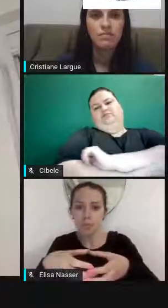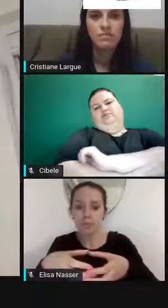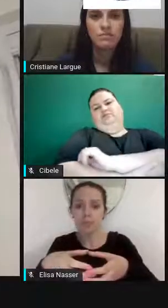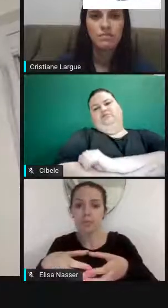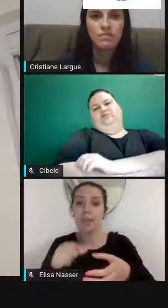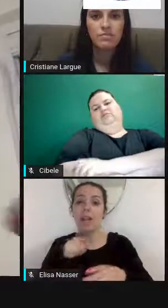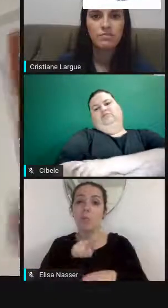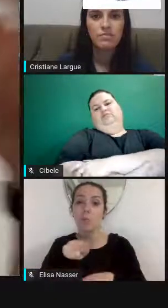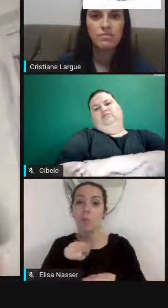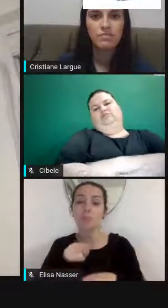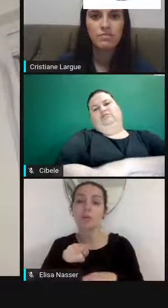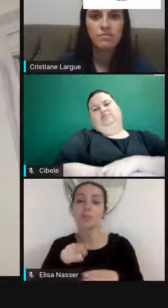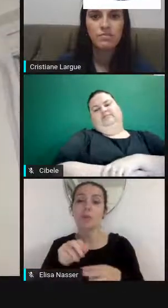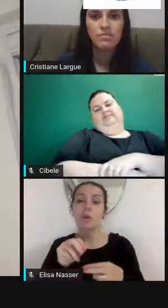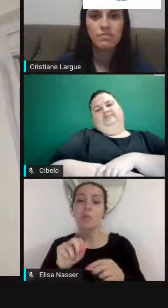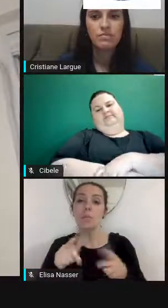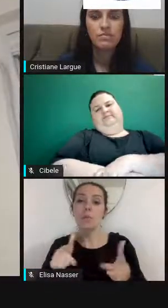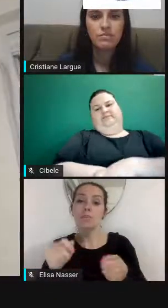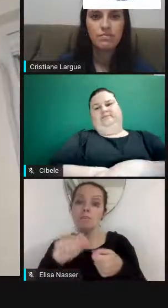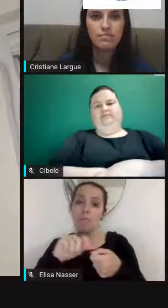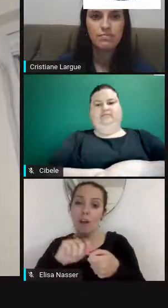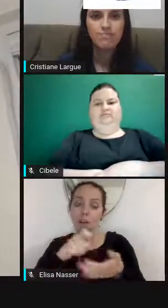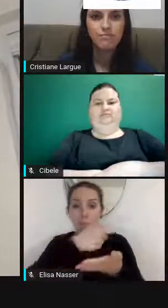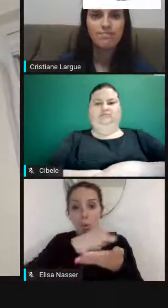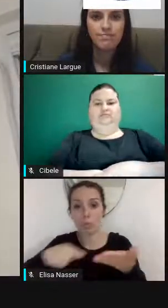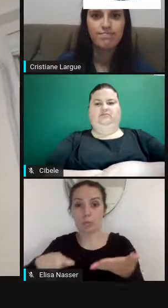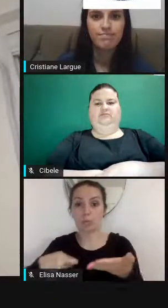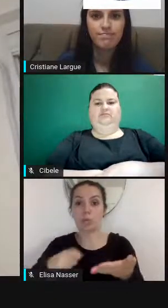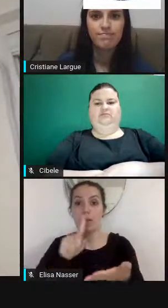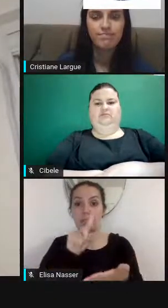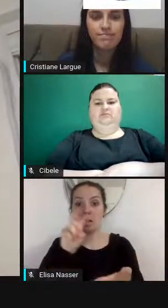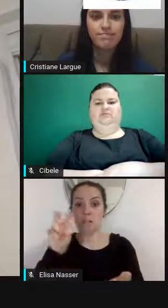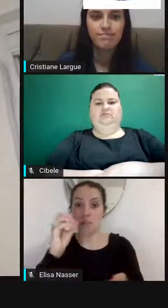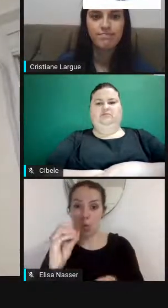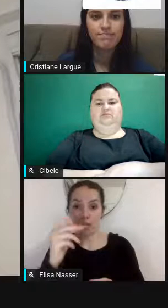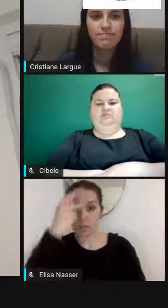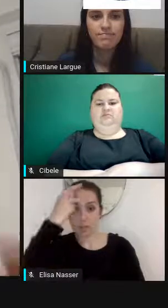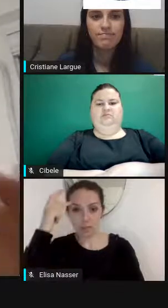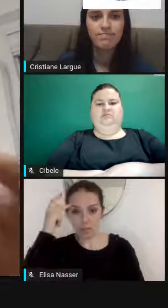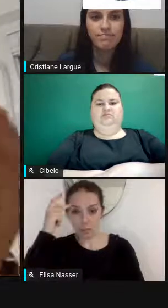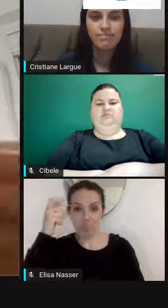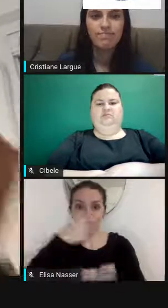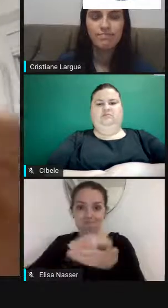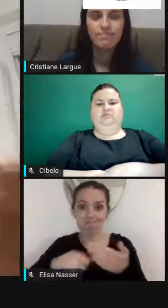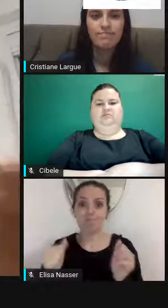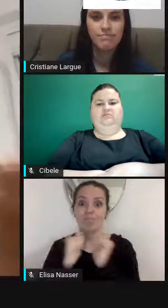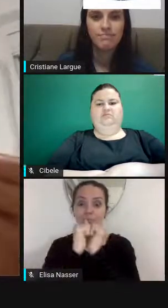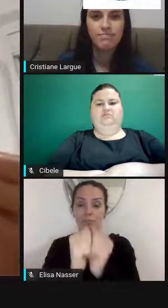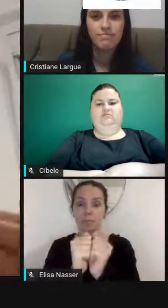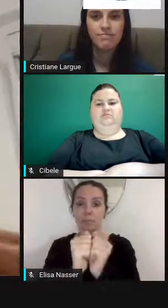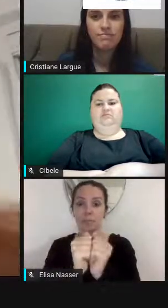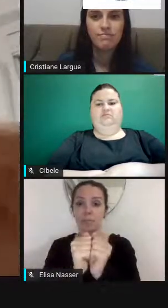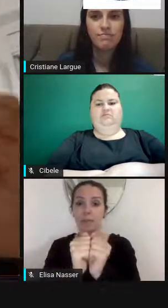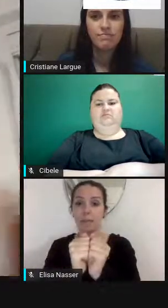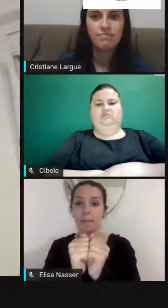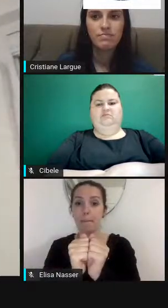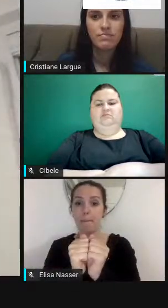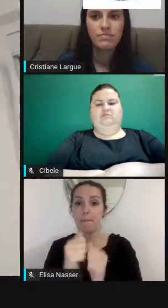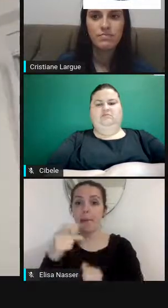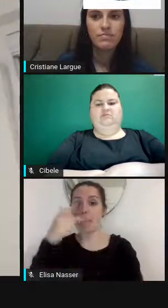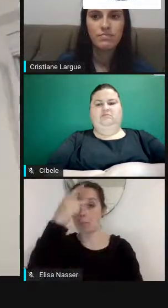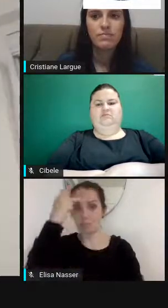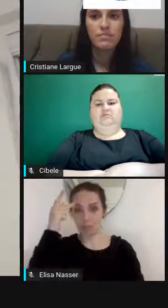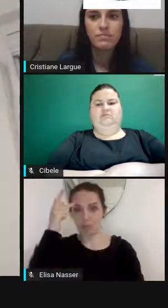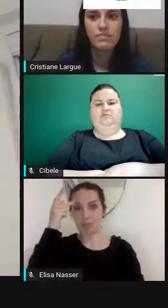lá no concurso que tem 150 cara lá competindo junto aquele que se dá bem né próximo